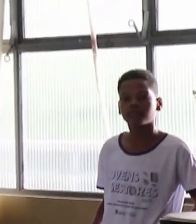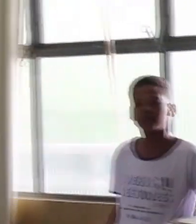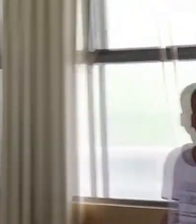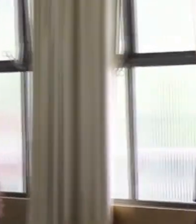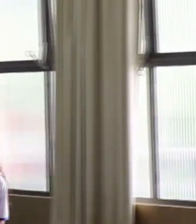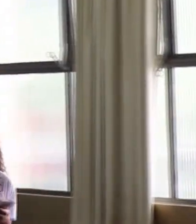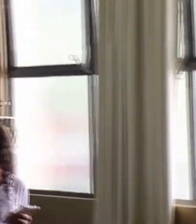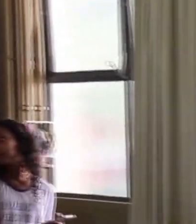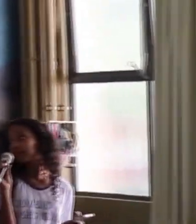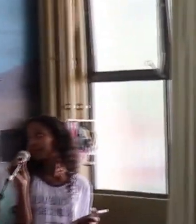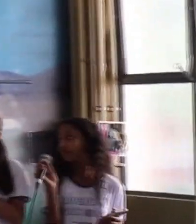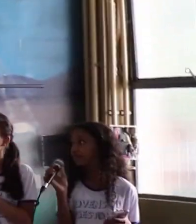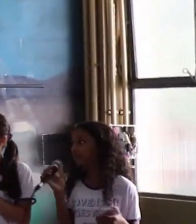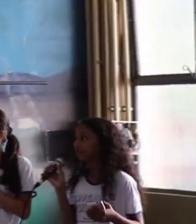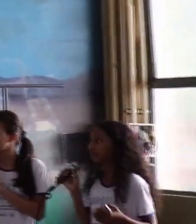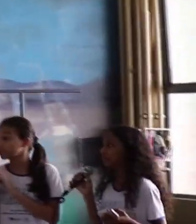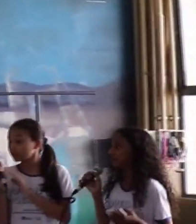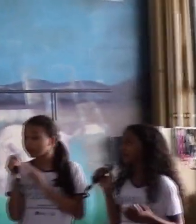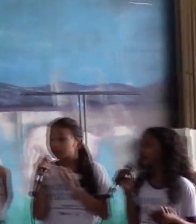chão